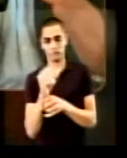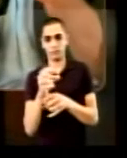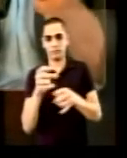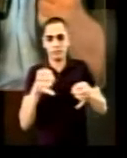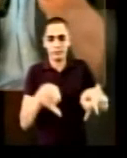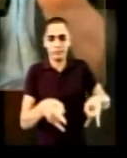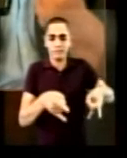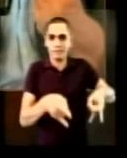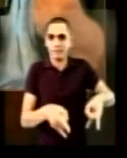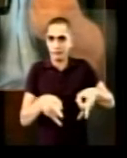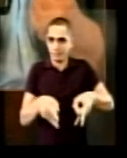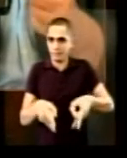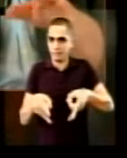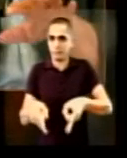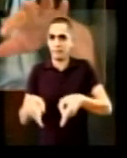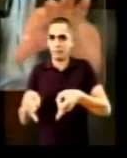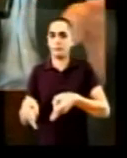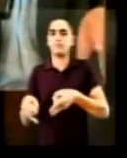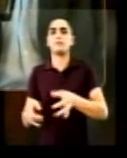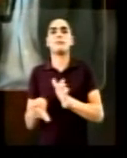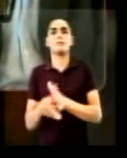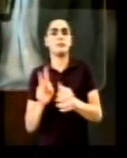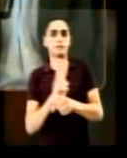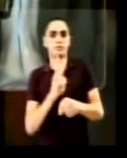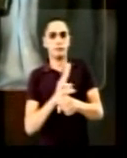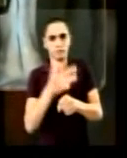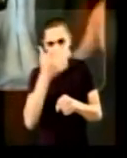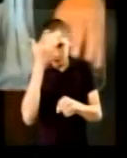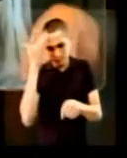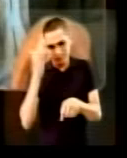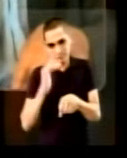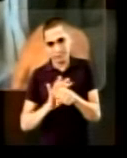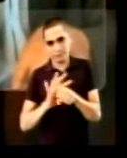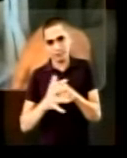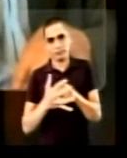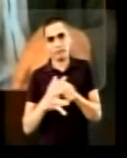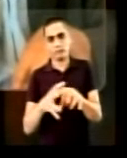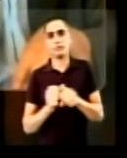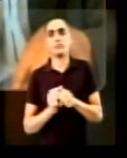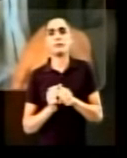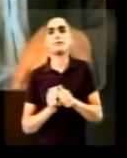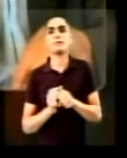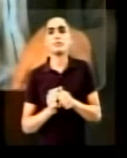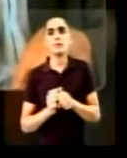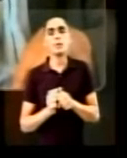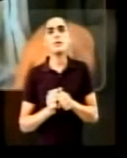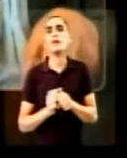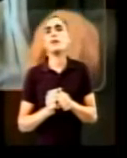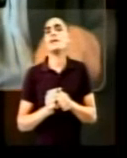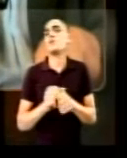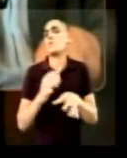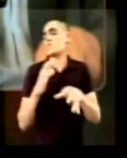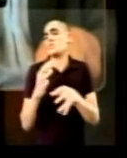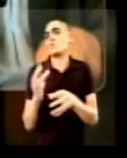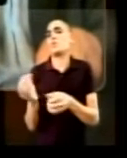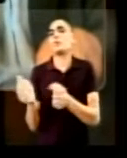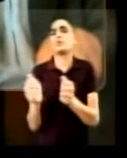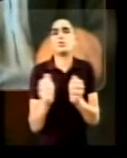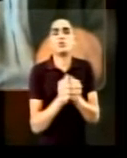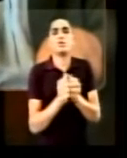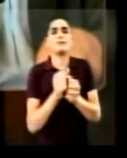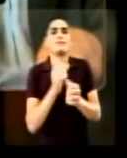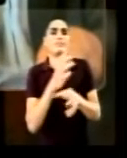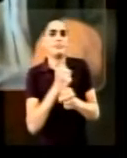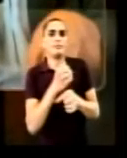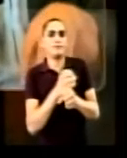público, fora o hospital de base. Eu não estou contando o hospital de base, porque ele é um hospital regional. Esses 110 leitos que eu